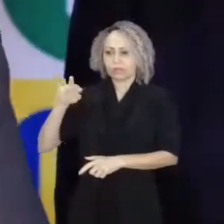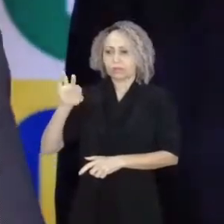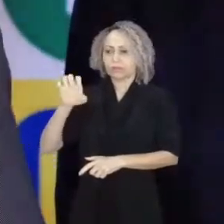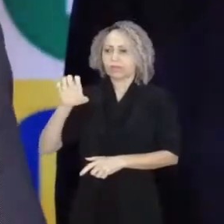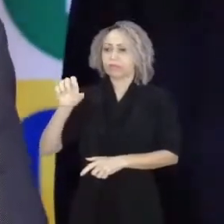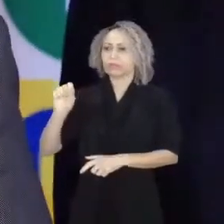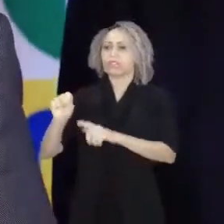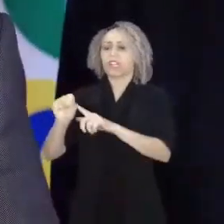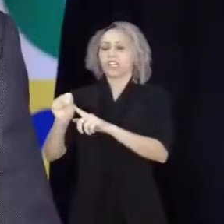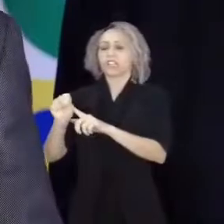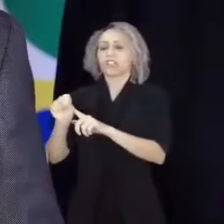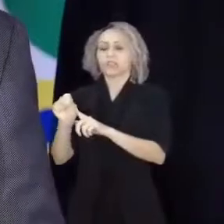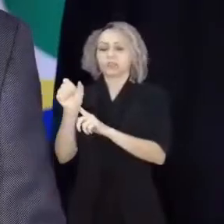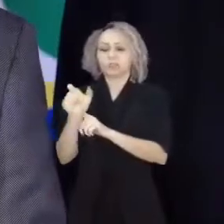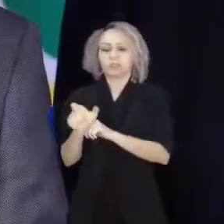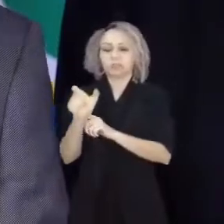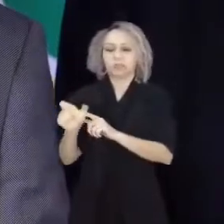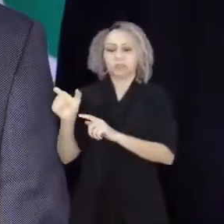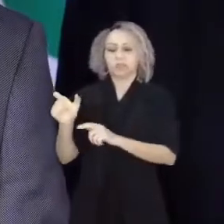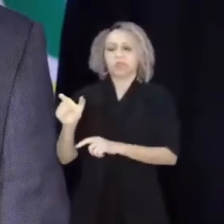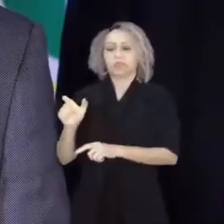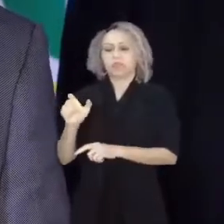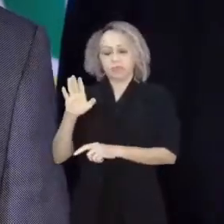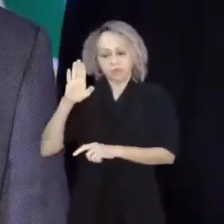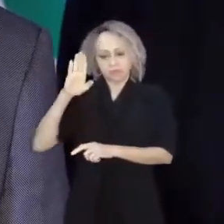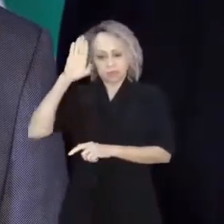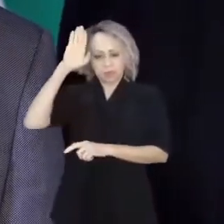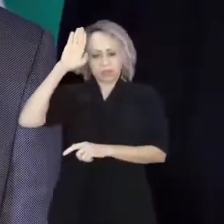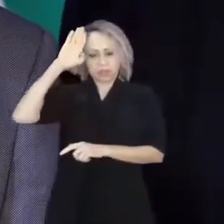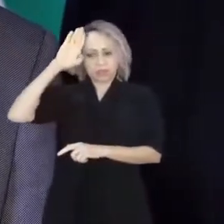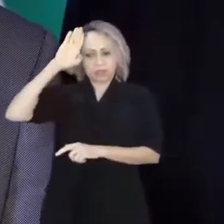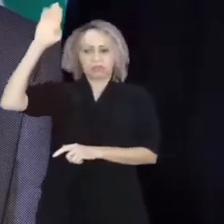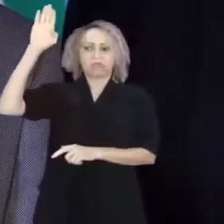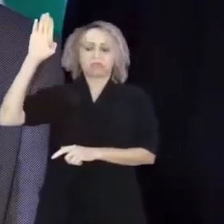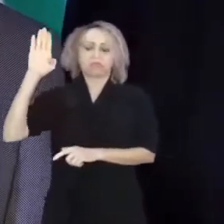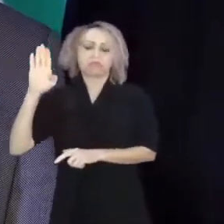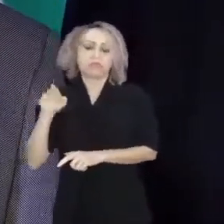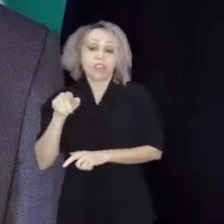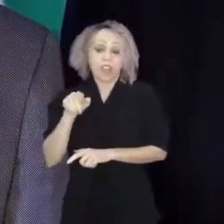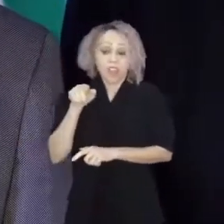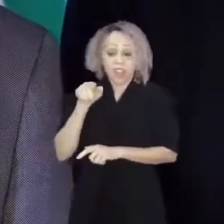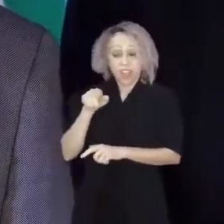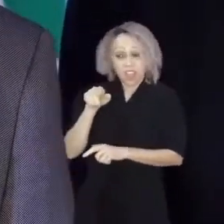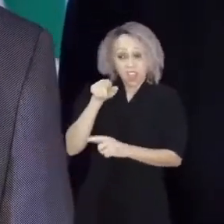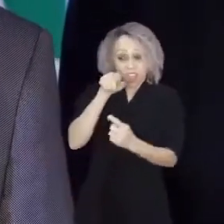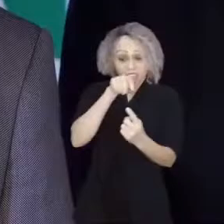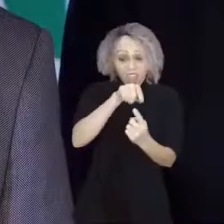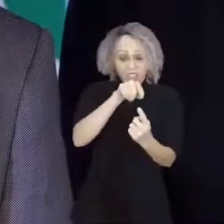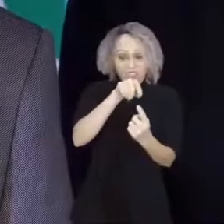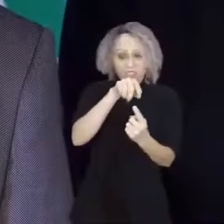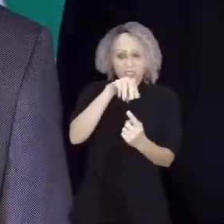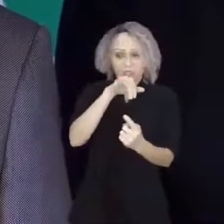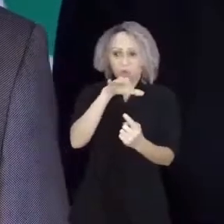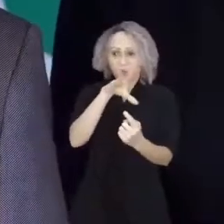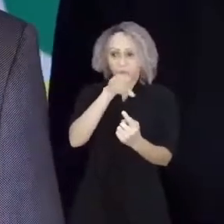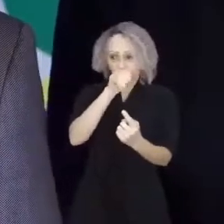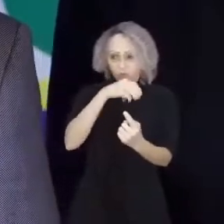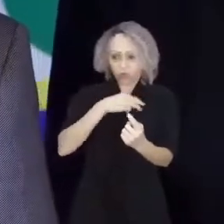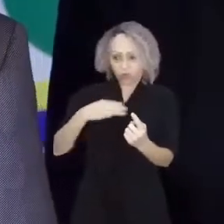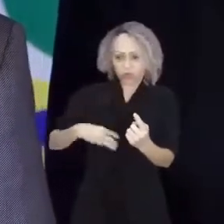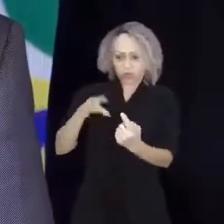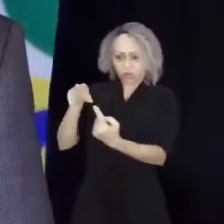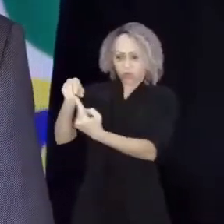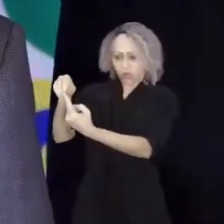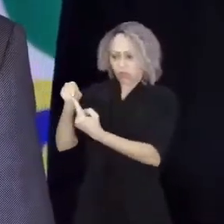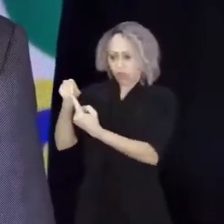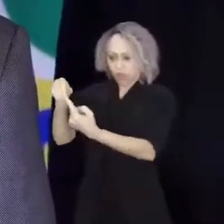aprovar se eu aceito ou não a indicação dos comandantes. Vocês sabem que eu costumo trabalhar